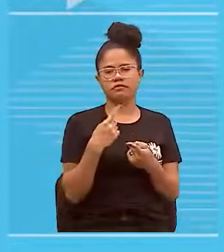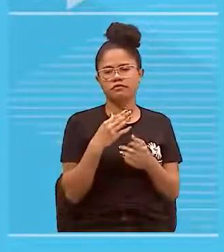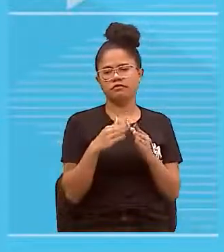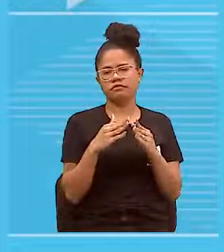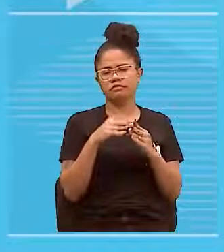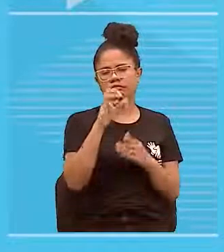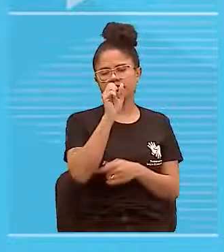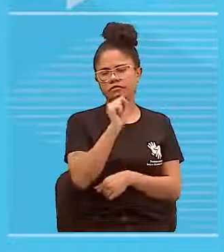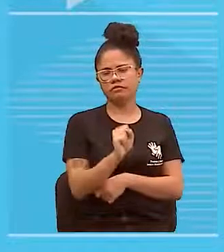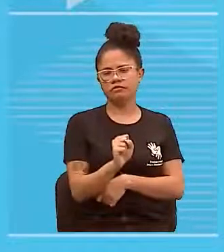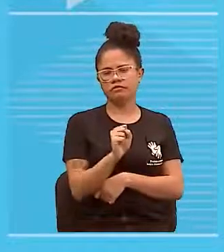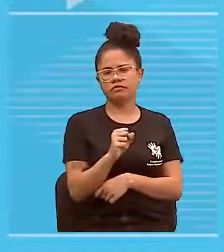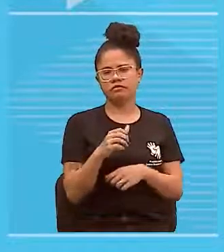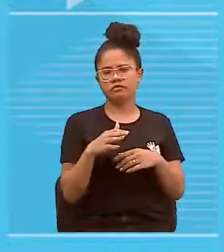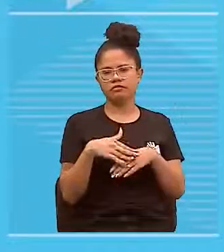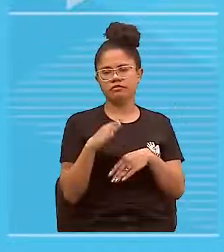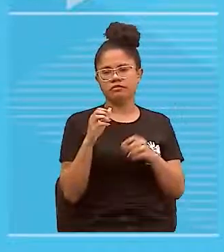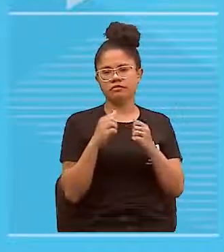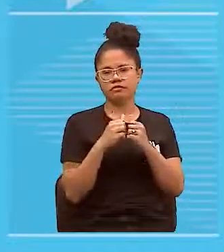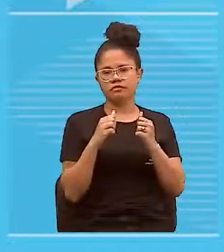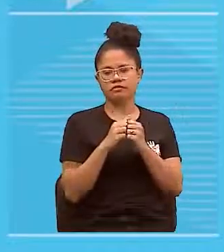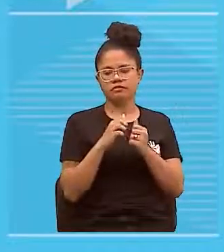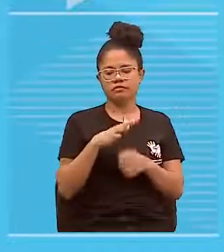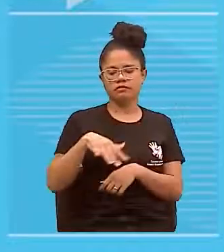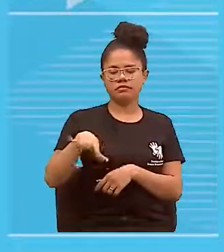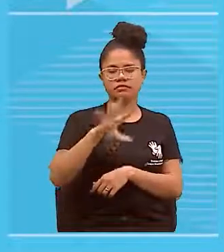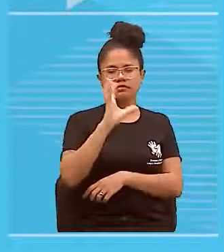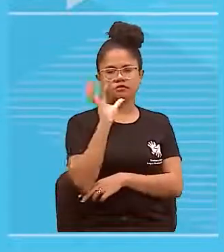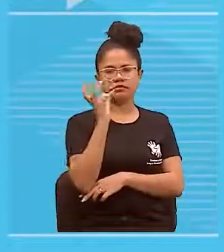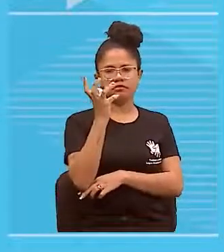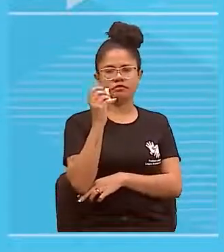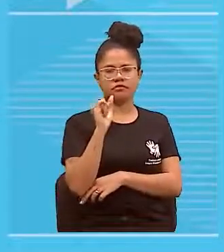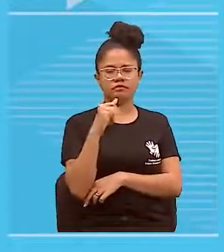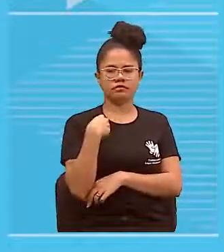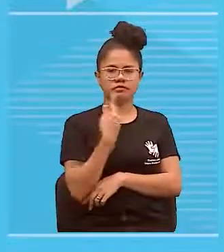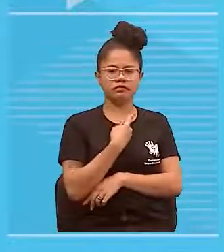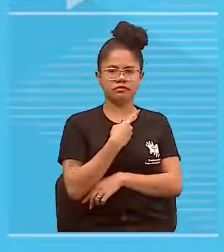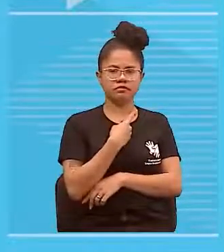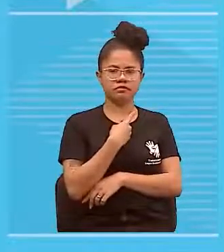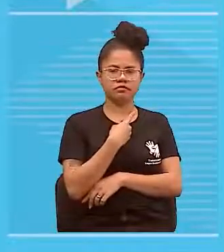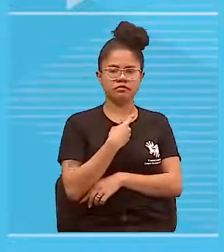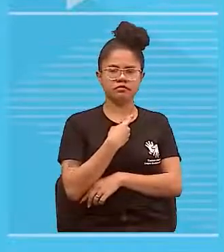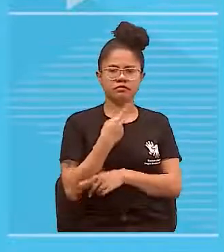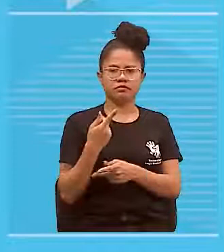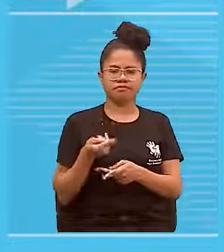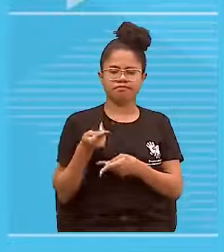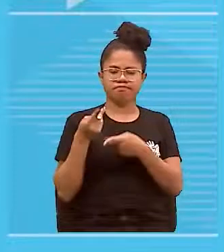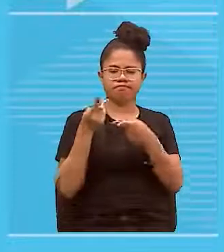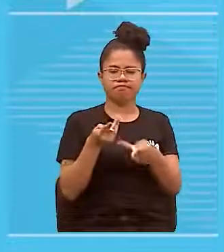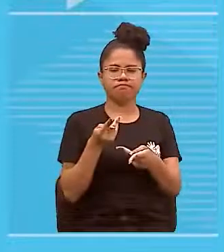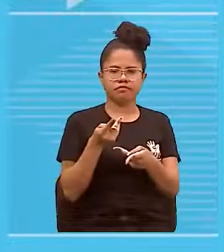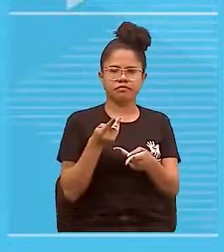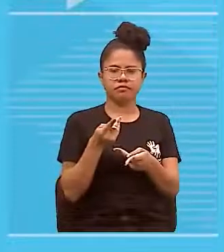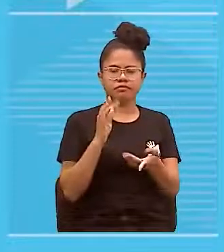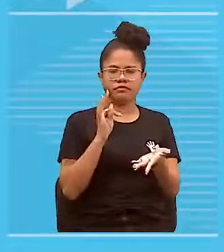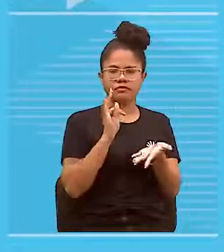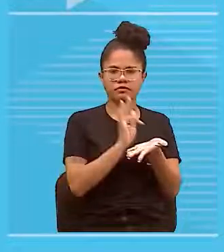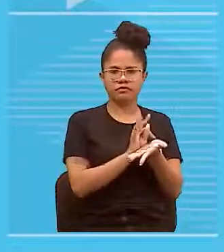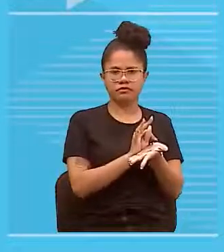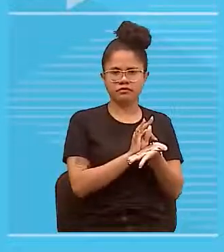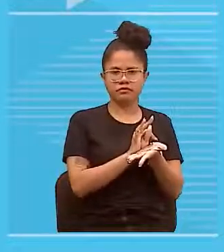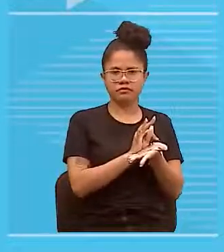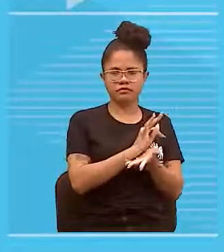mais próximo às regiões de caatinga. Quando a gente viaja de Teresina, que tem mais vegetação de cerrado,